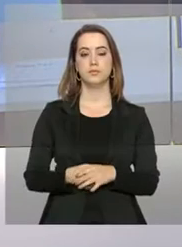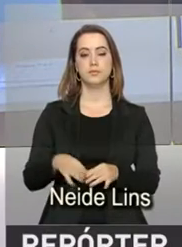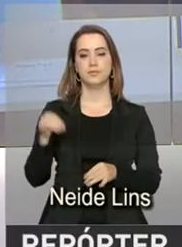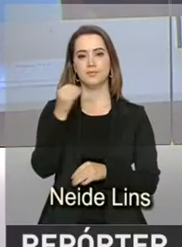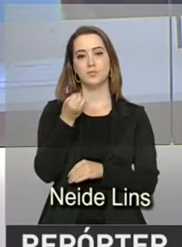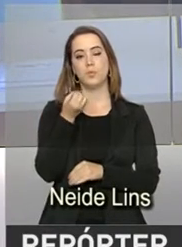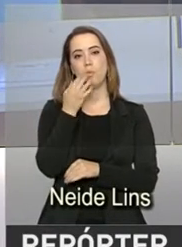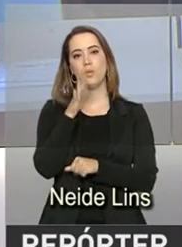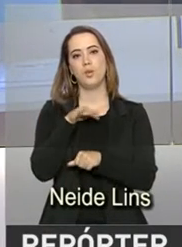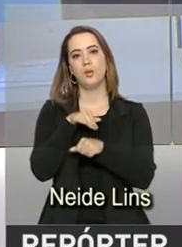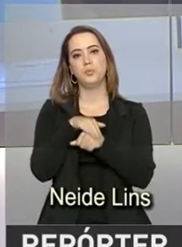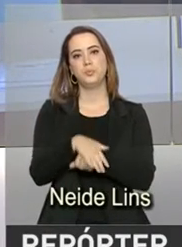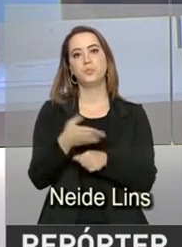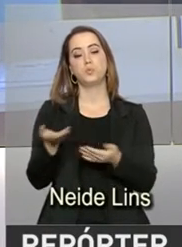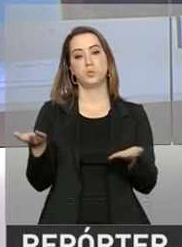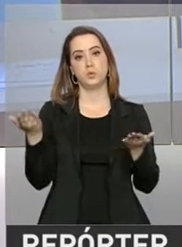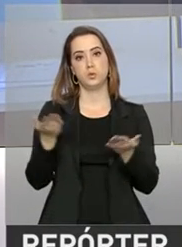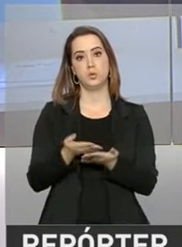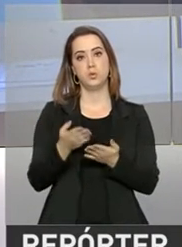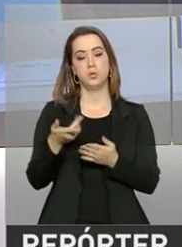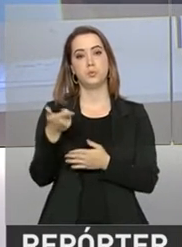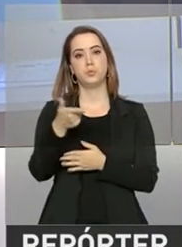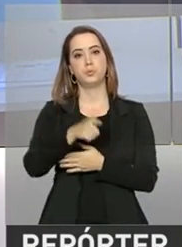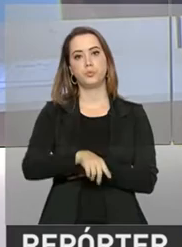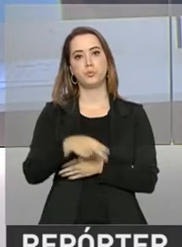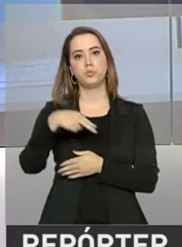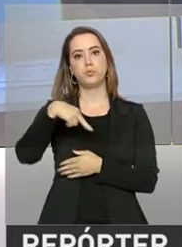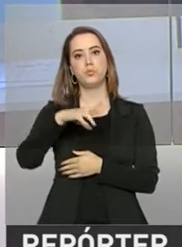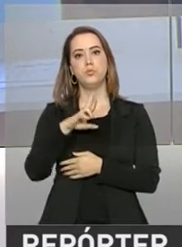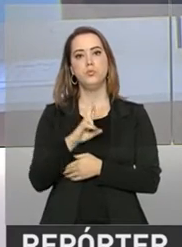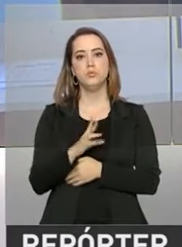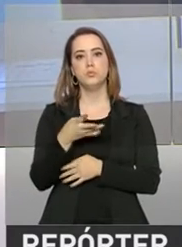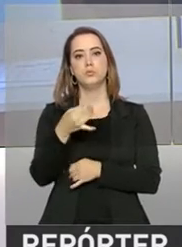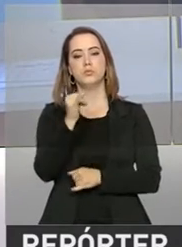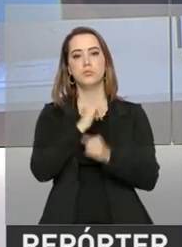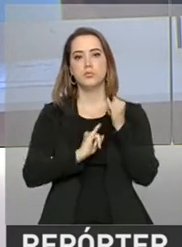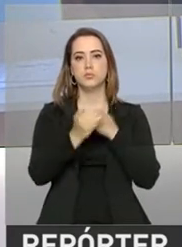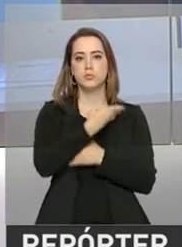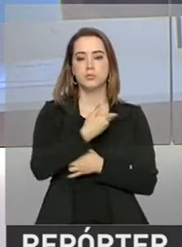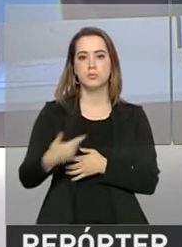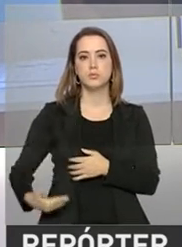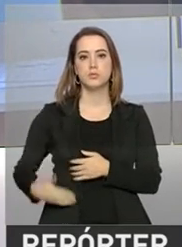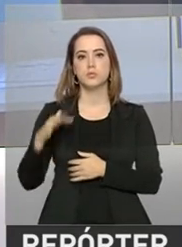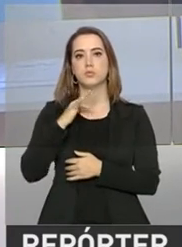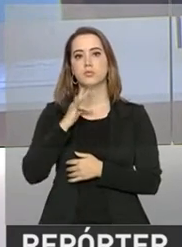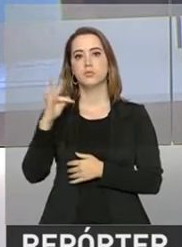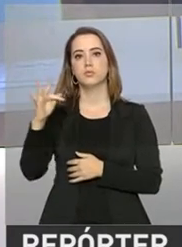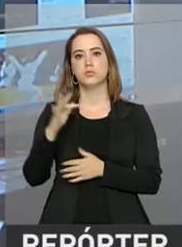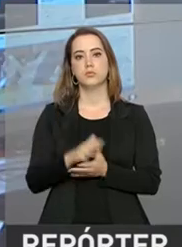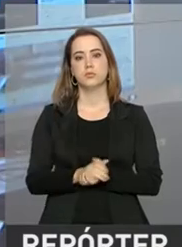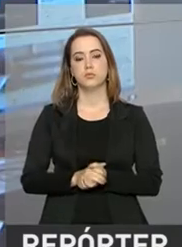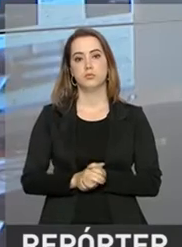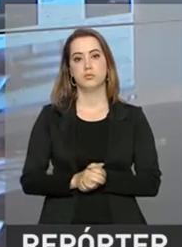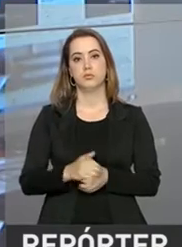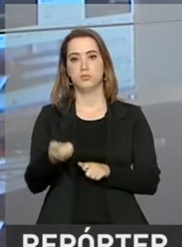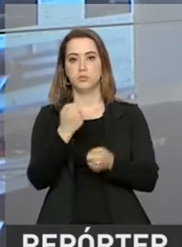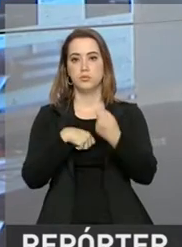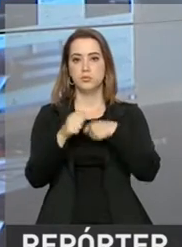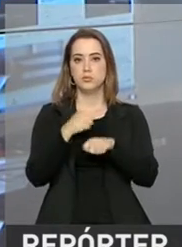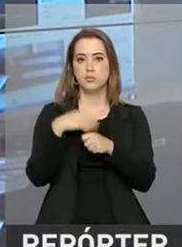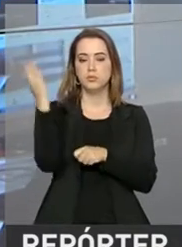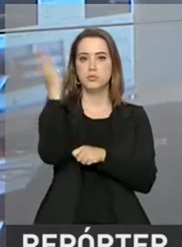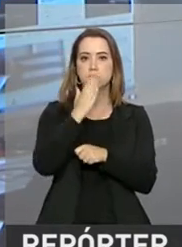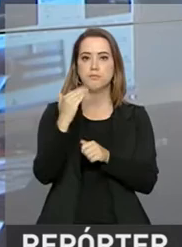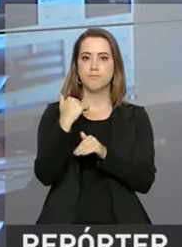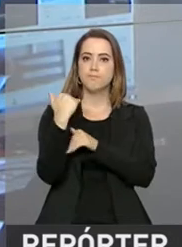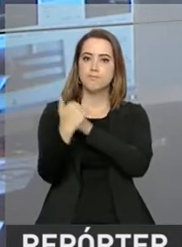Olá, boa noite. Estamos de volta com mais uma edição do Repórter NBR e as notícias do governo federal. A economia brasileira